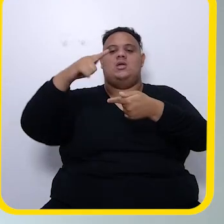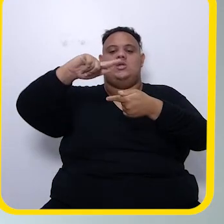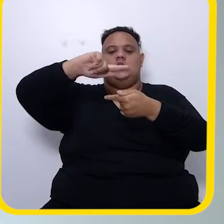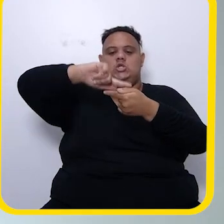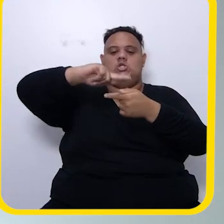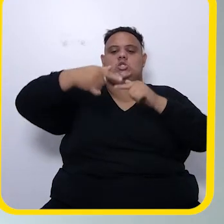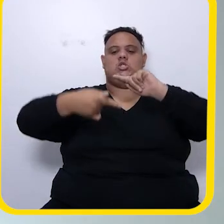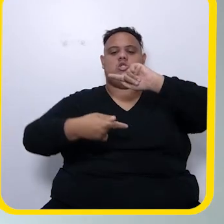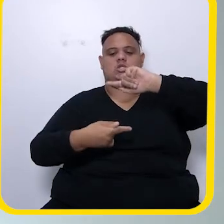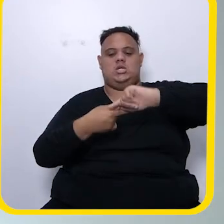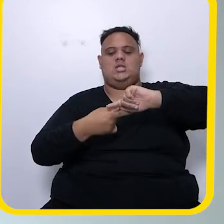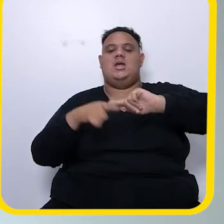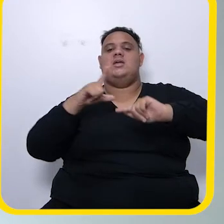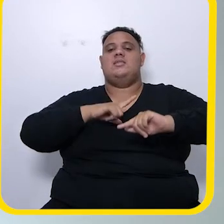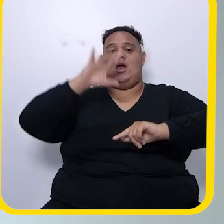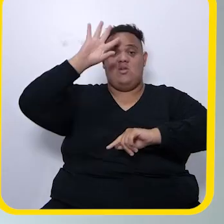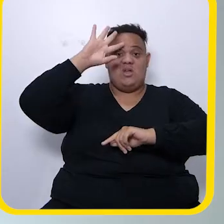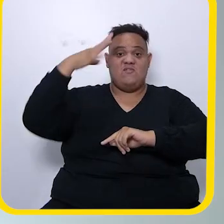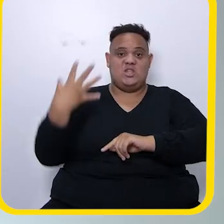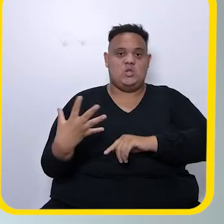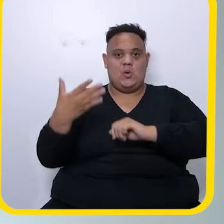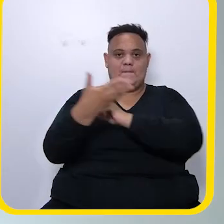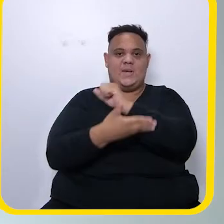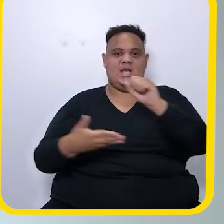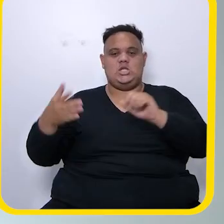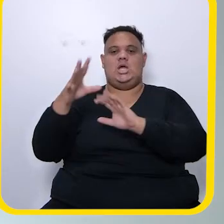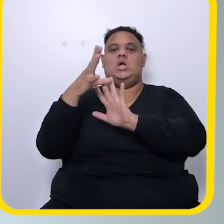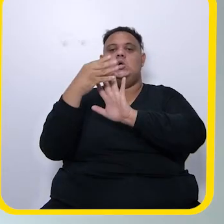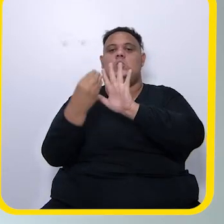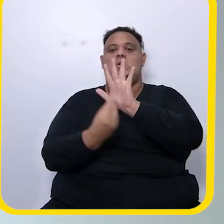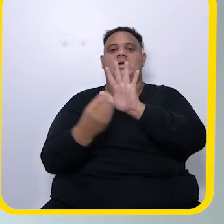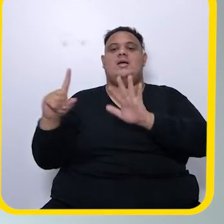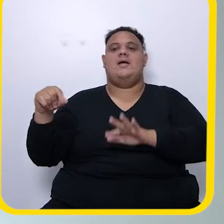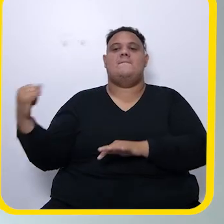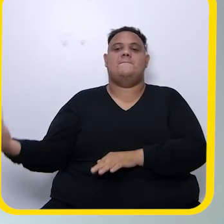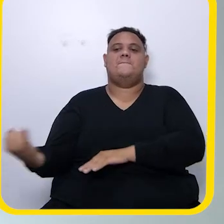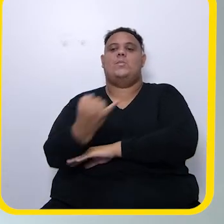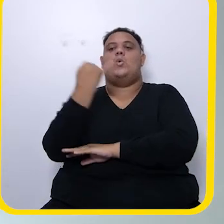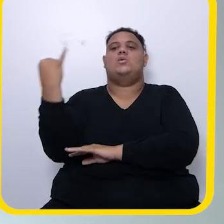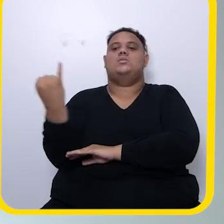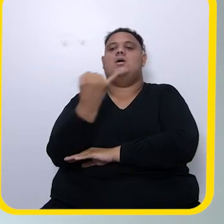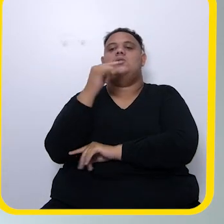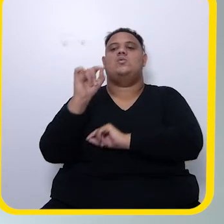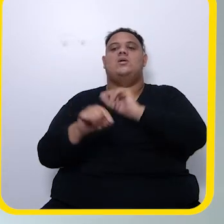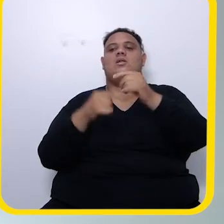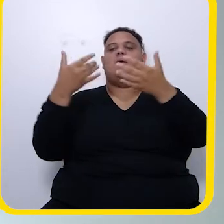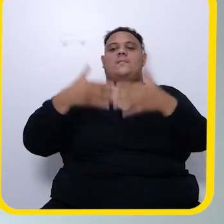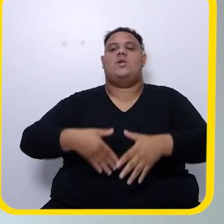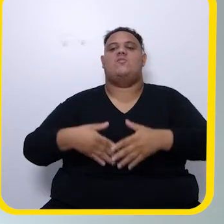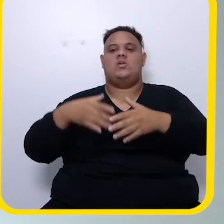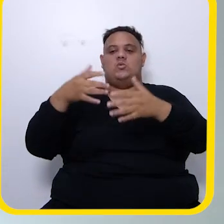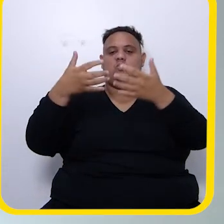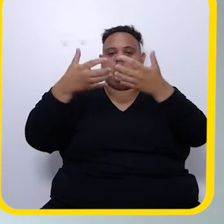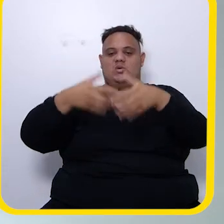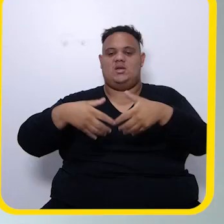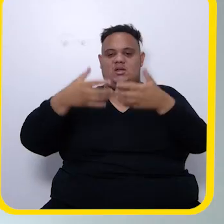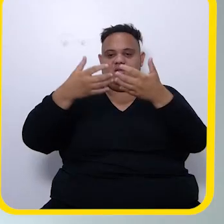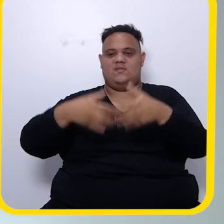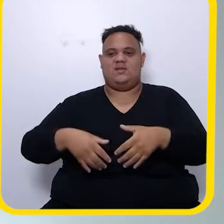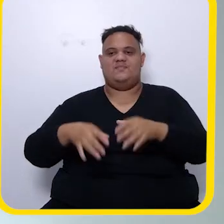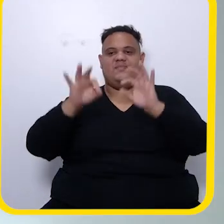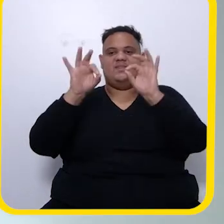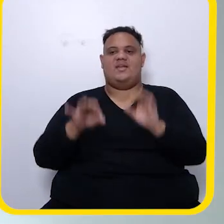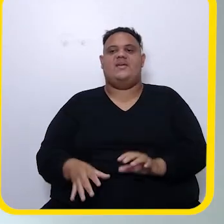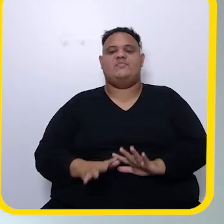conhecer algumas definições básicas sobre esse assunto tão importante e tão presente nas provas do IFRN,